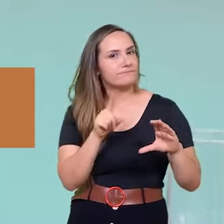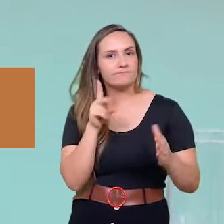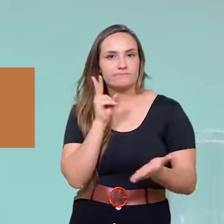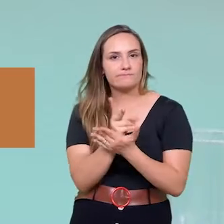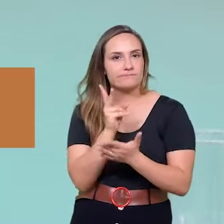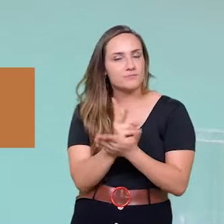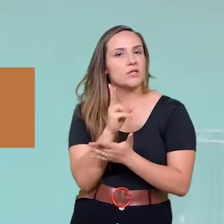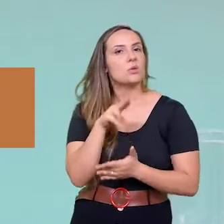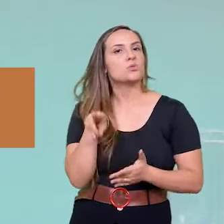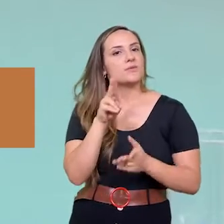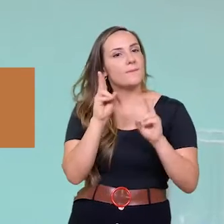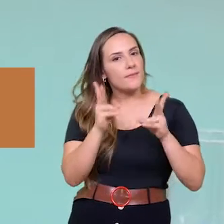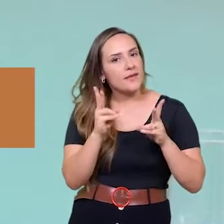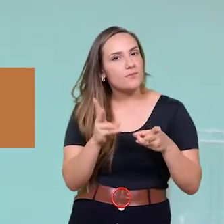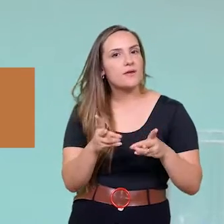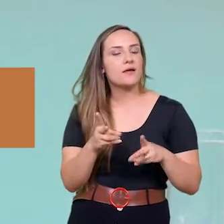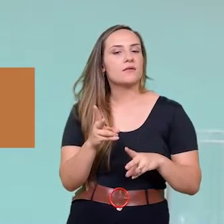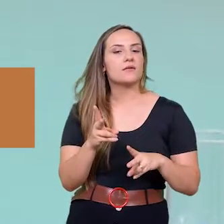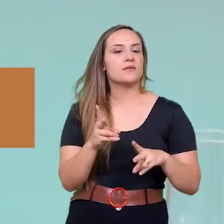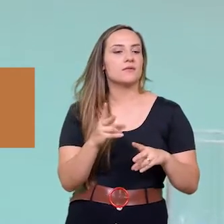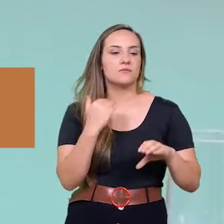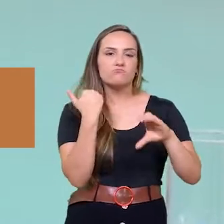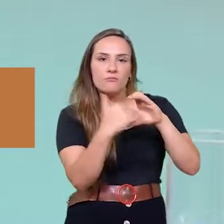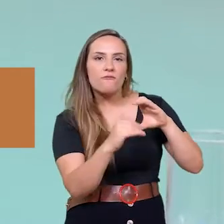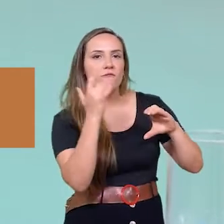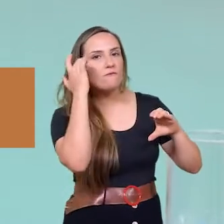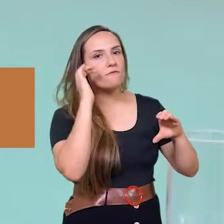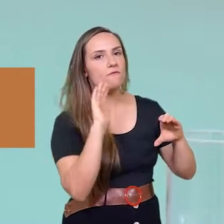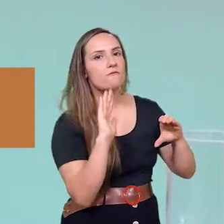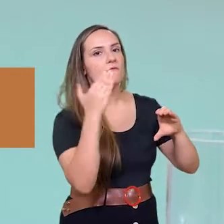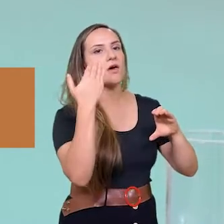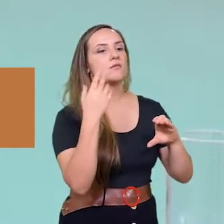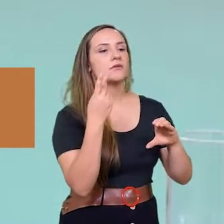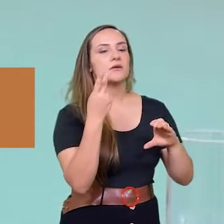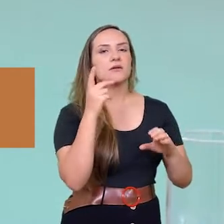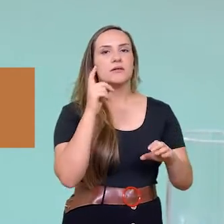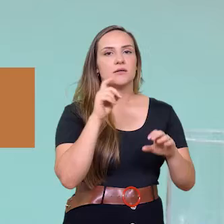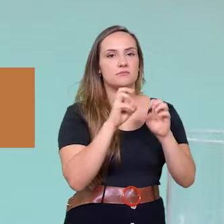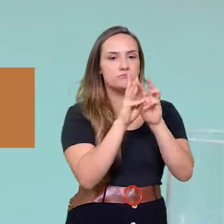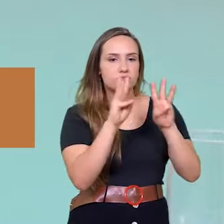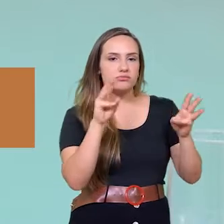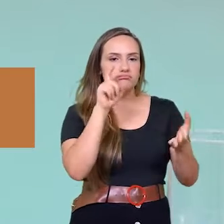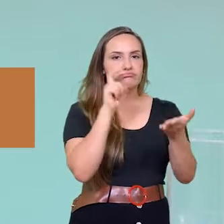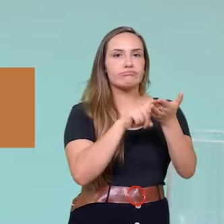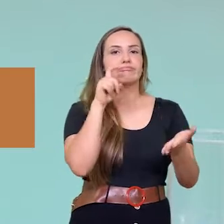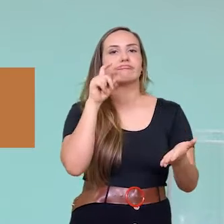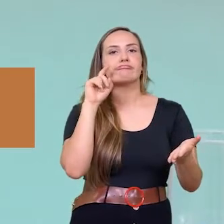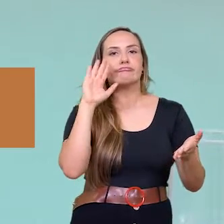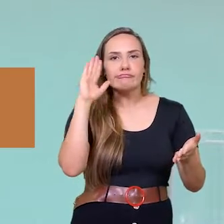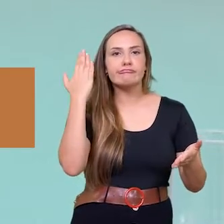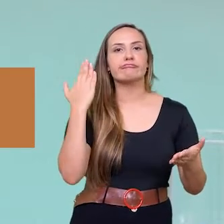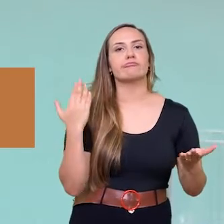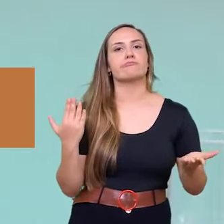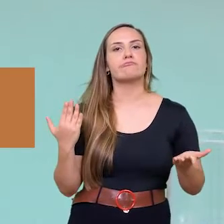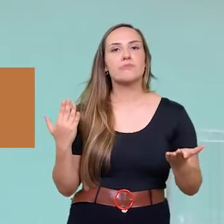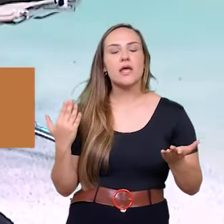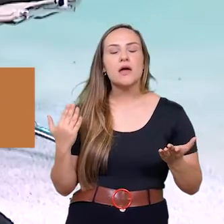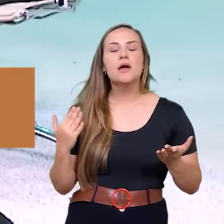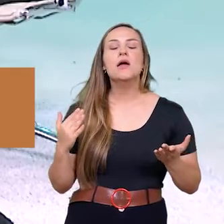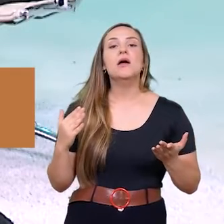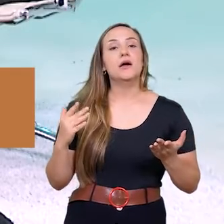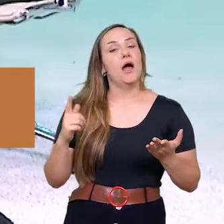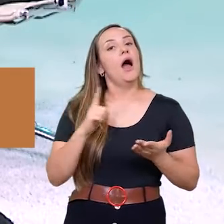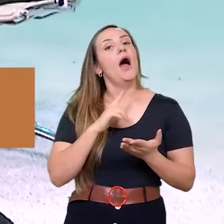O método é quase sempre o mesmo: falsas mensagens no WhatsApp, links enganosos, entre outras formas. O fato é